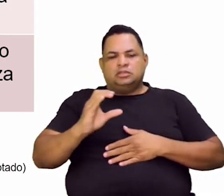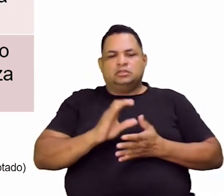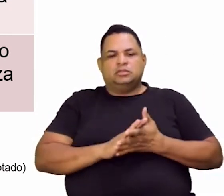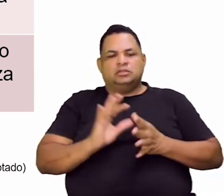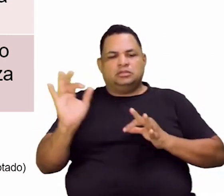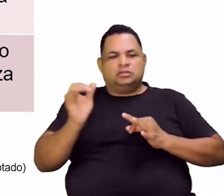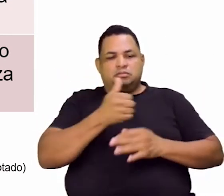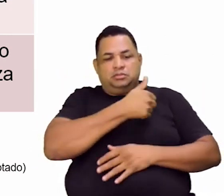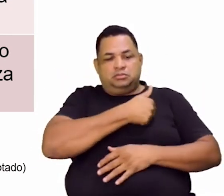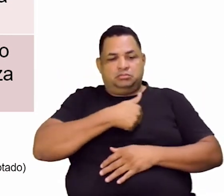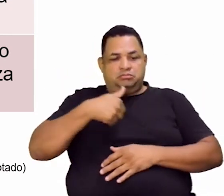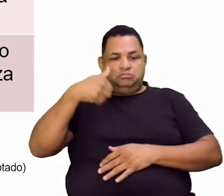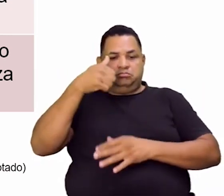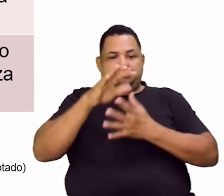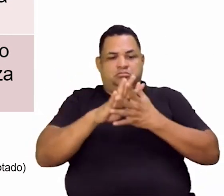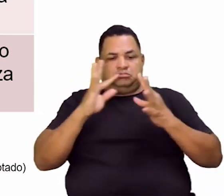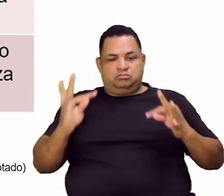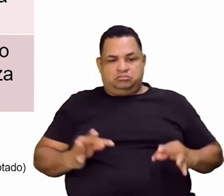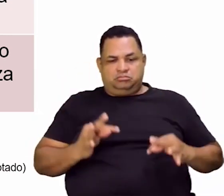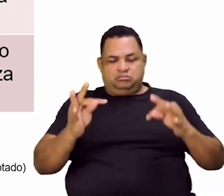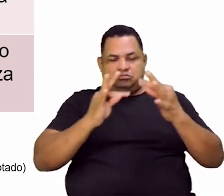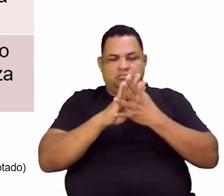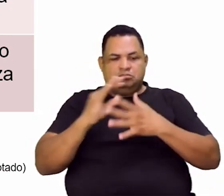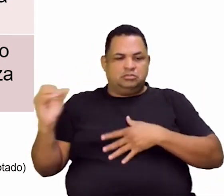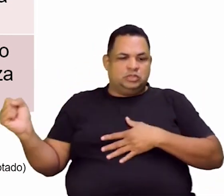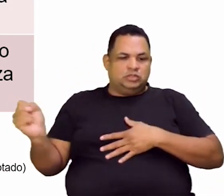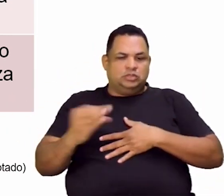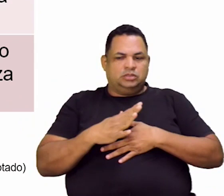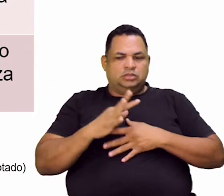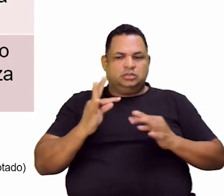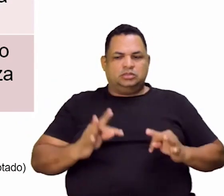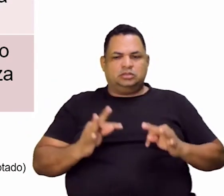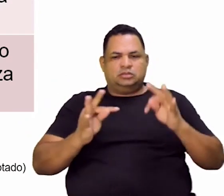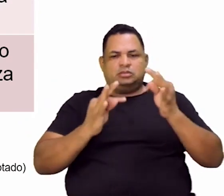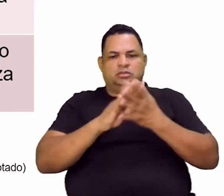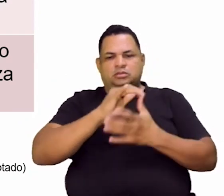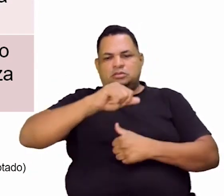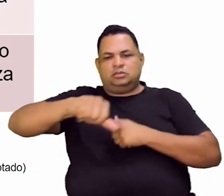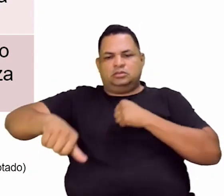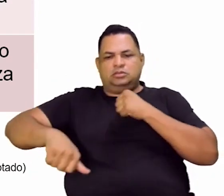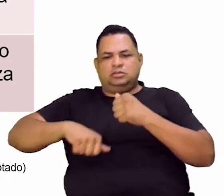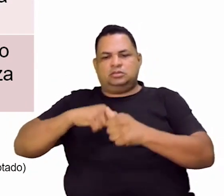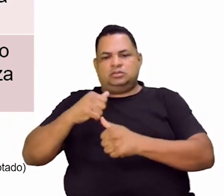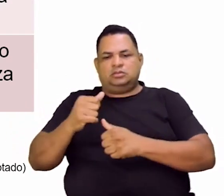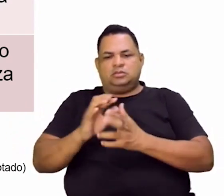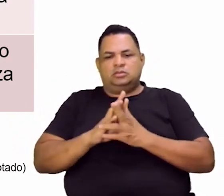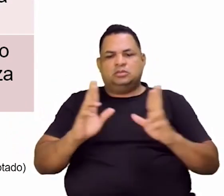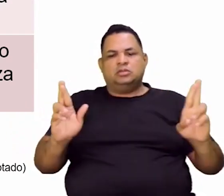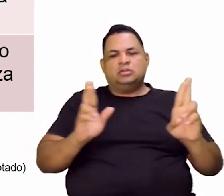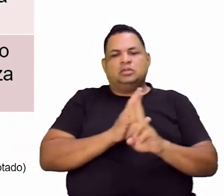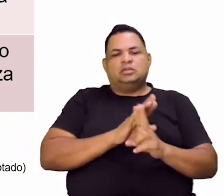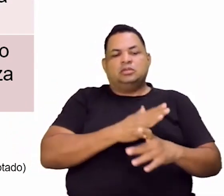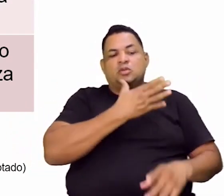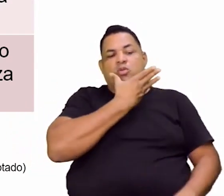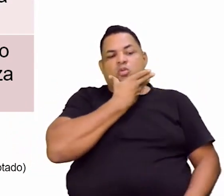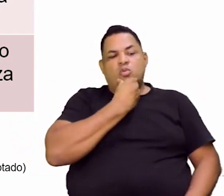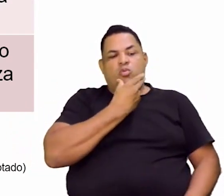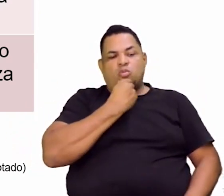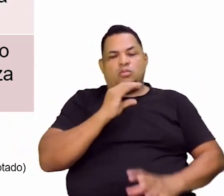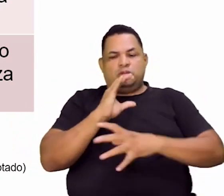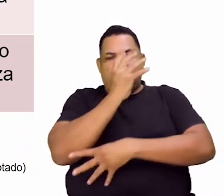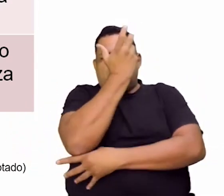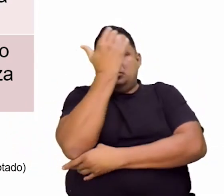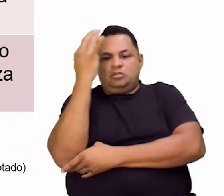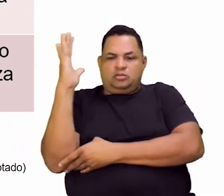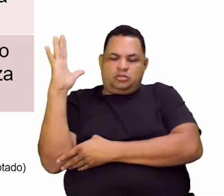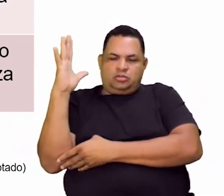tecnológicas. Inclusive, a gente pode colocar aqui o telescópio. Modificou a relação do homem com a natureza. Veja bem.